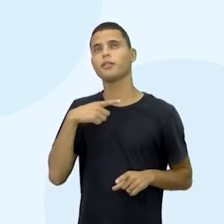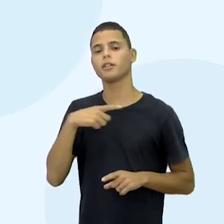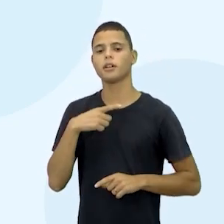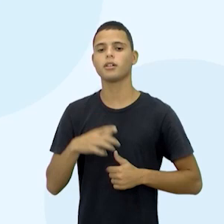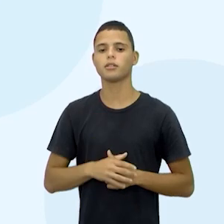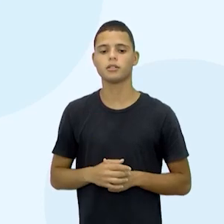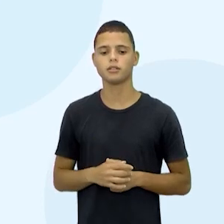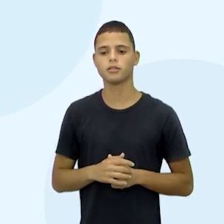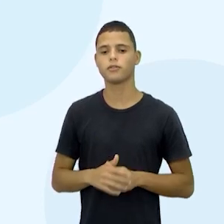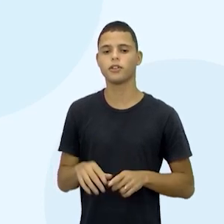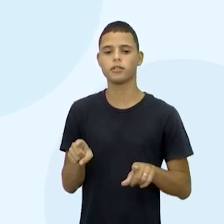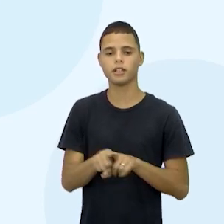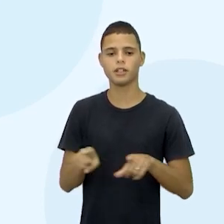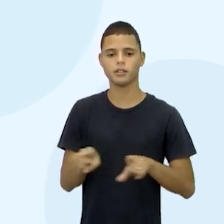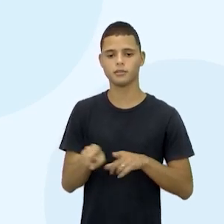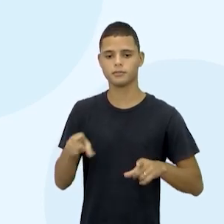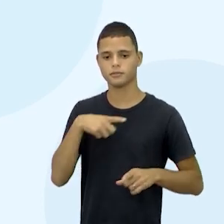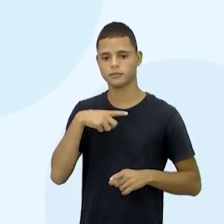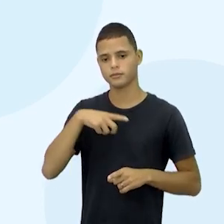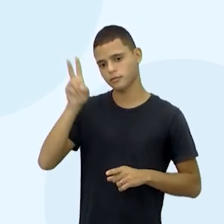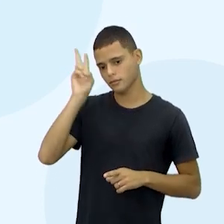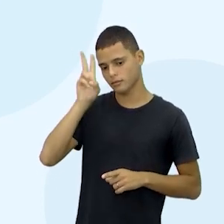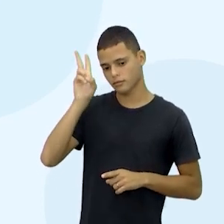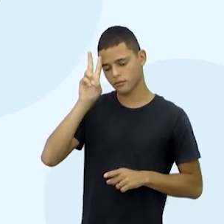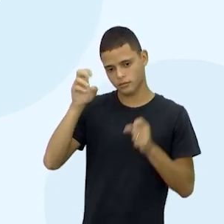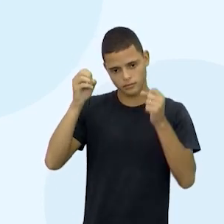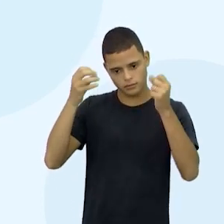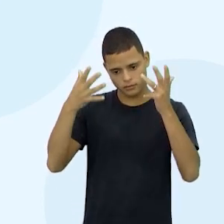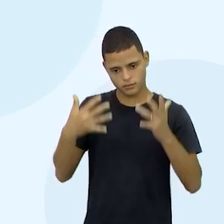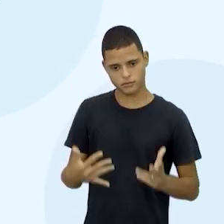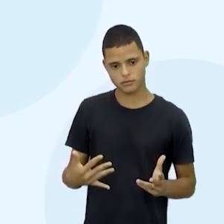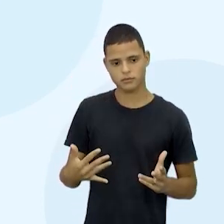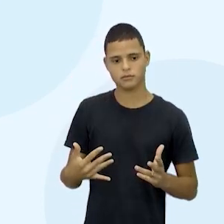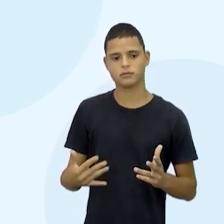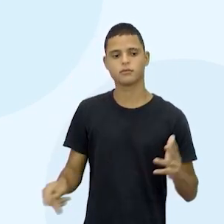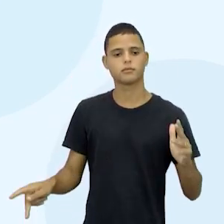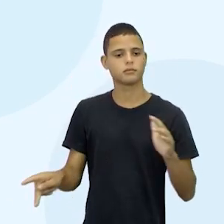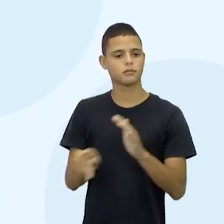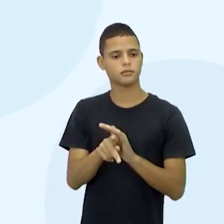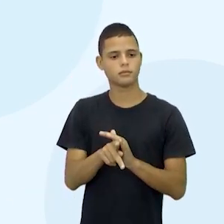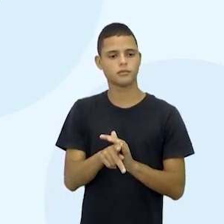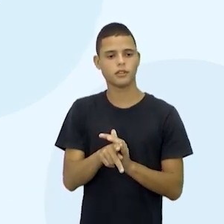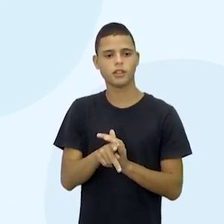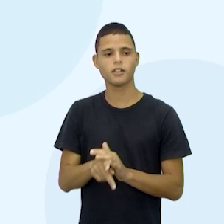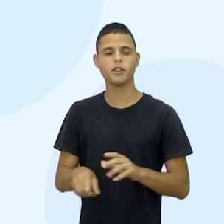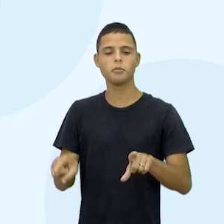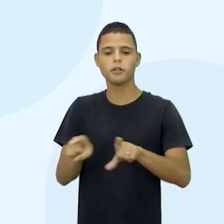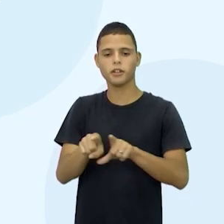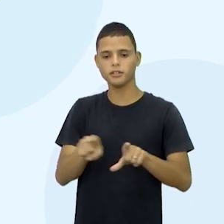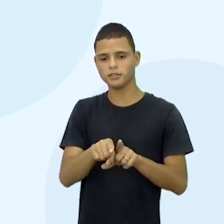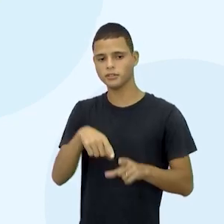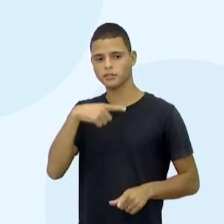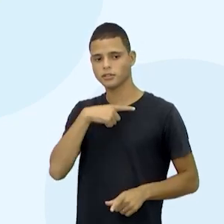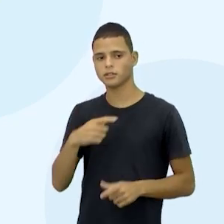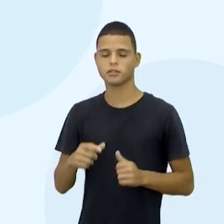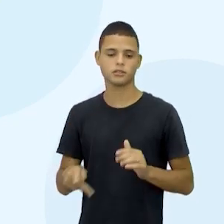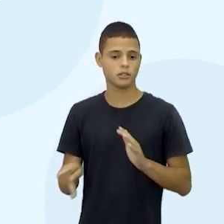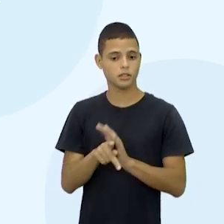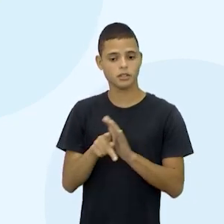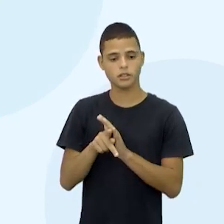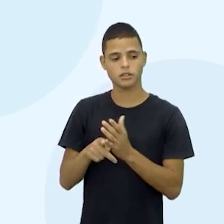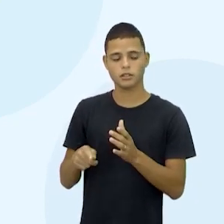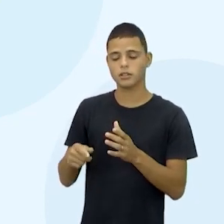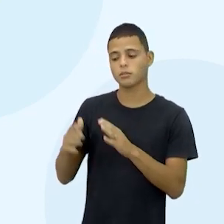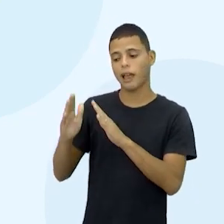clara na hora de falar, não é isso? Exatamente. Lembrando que a gente está falando do estudo de caso fictício que a gente inventou ali. Uma casa de praia, a gente